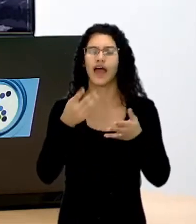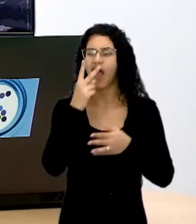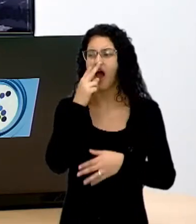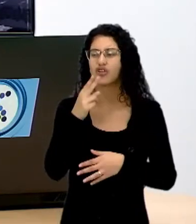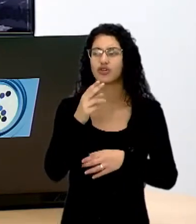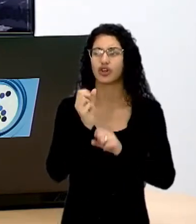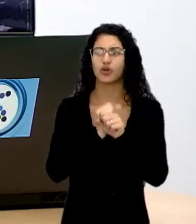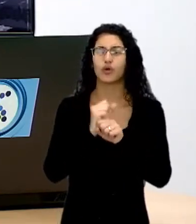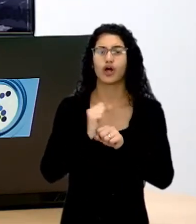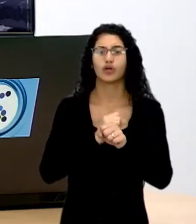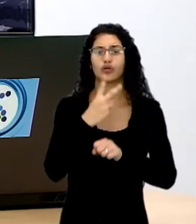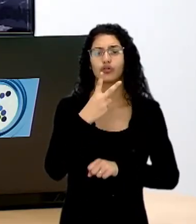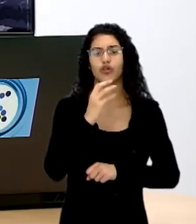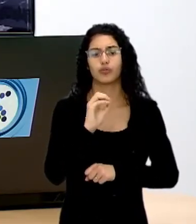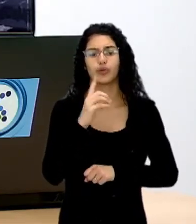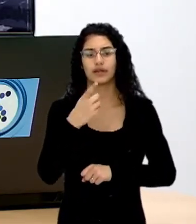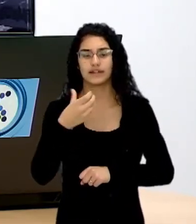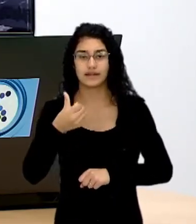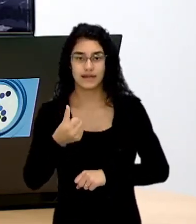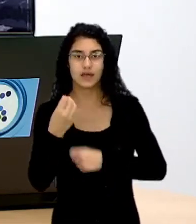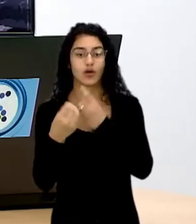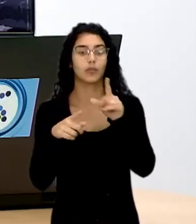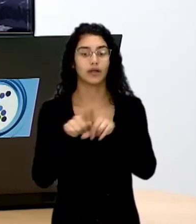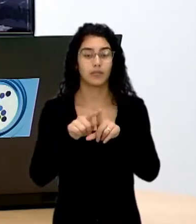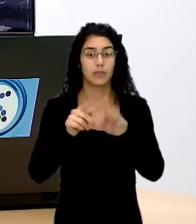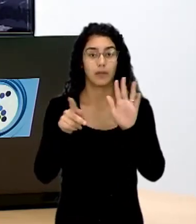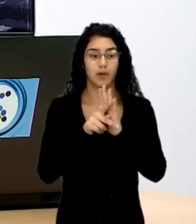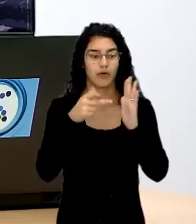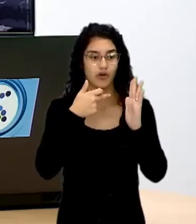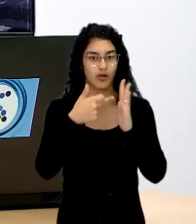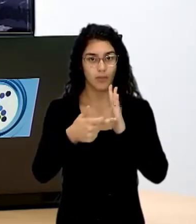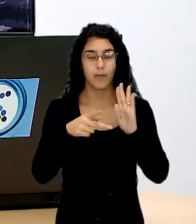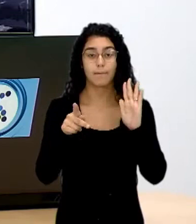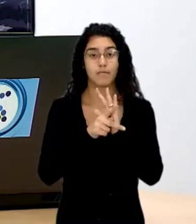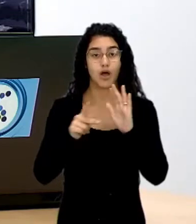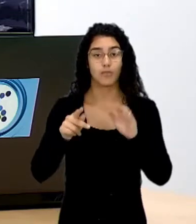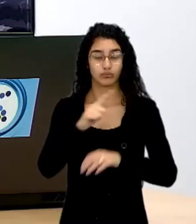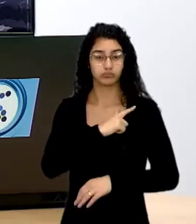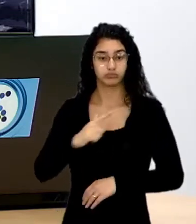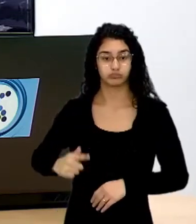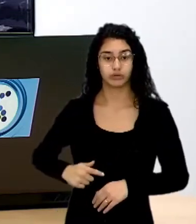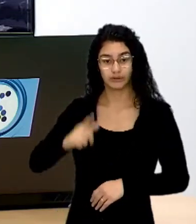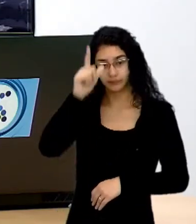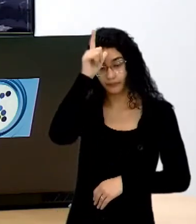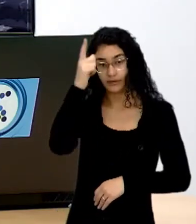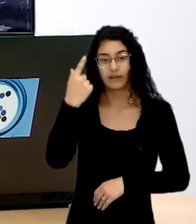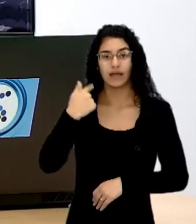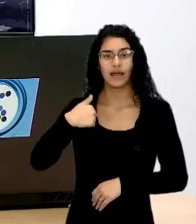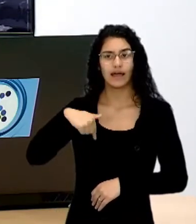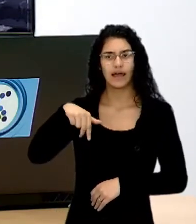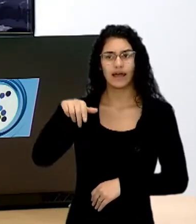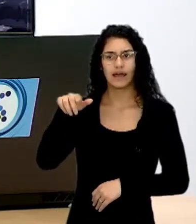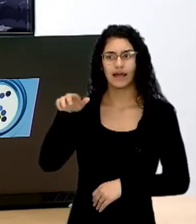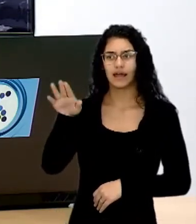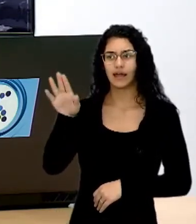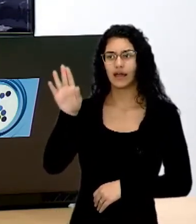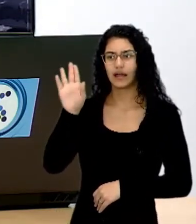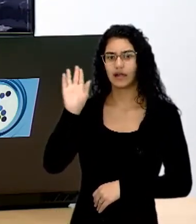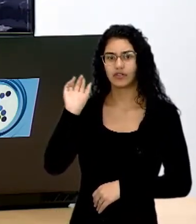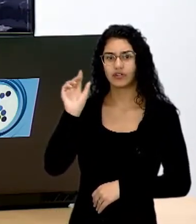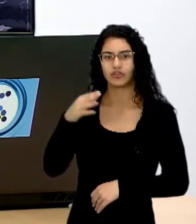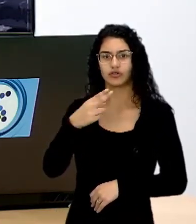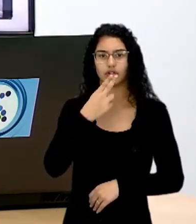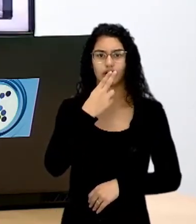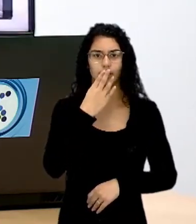engano, em 2016, como um genocídio pelo próprio governo alemão e antes de Hitler. Pois é, antes de